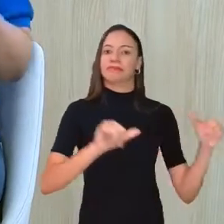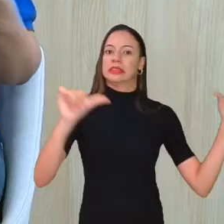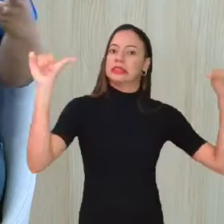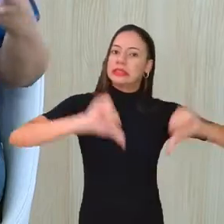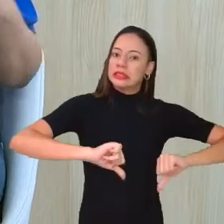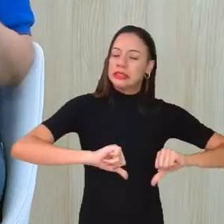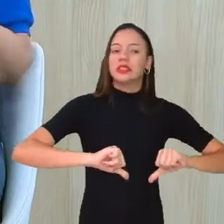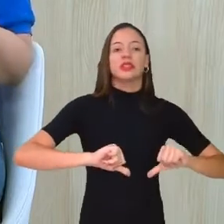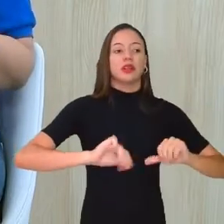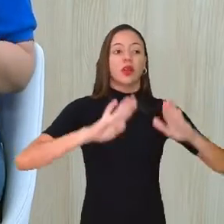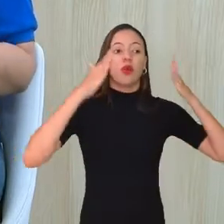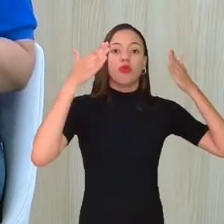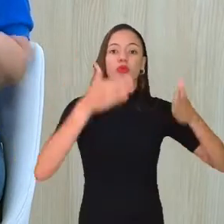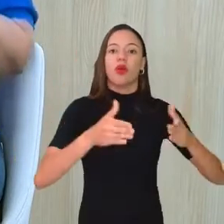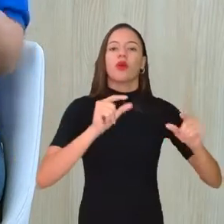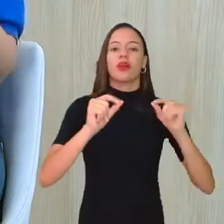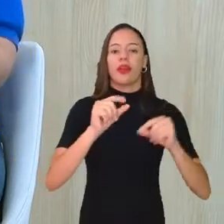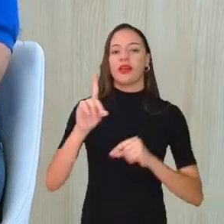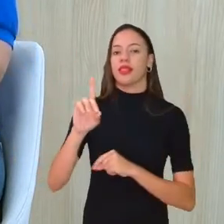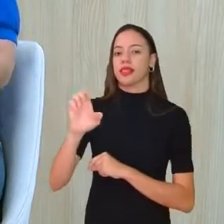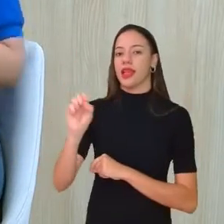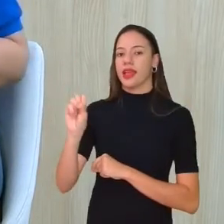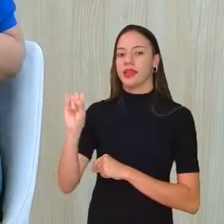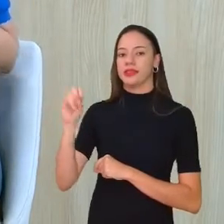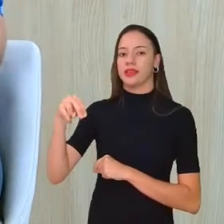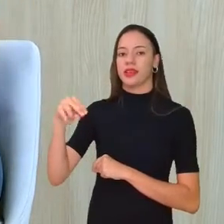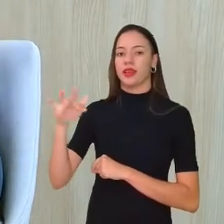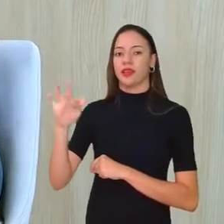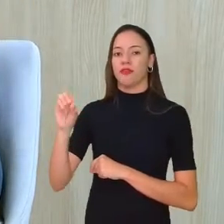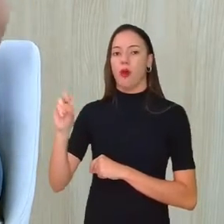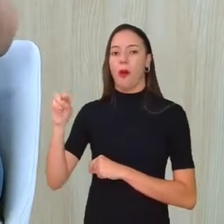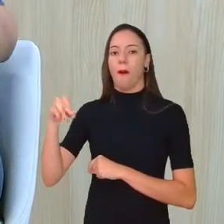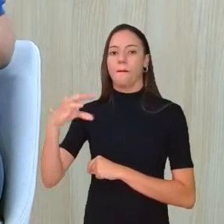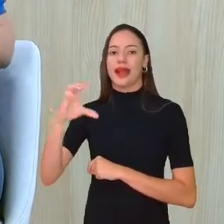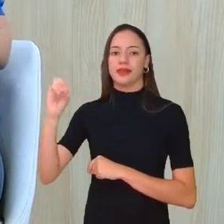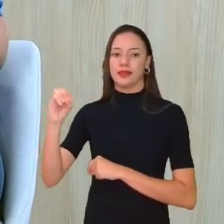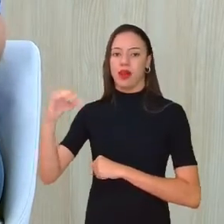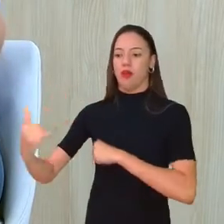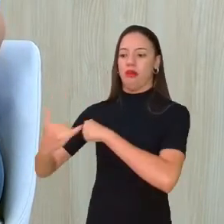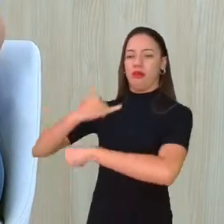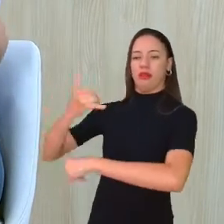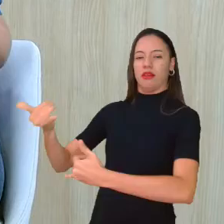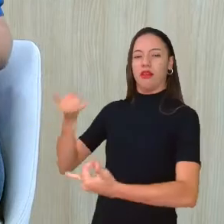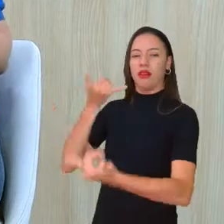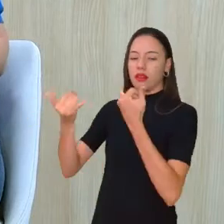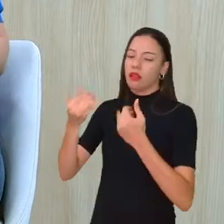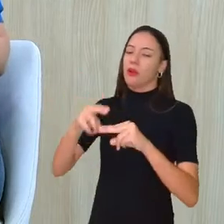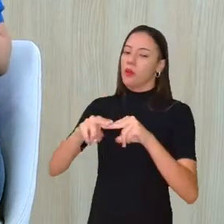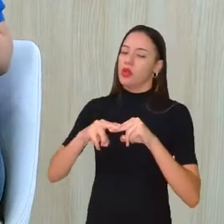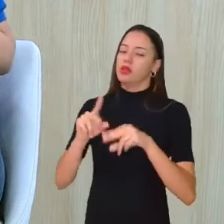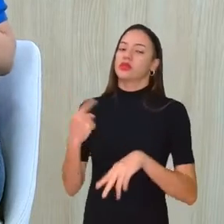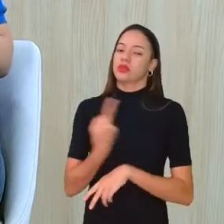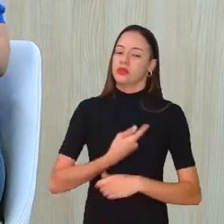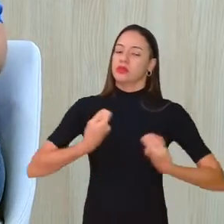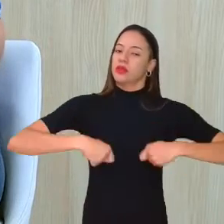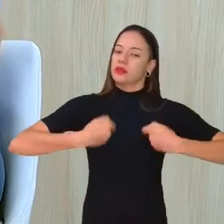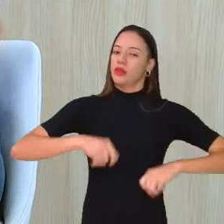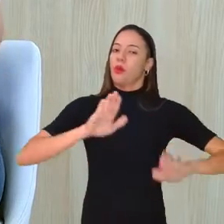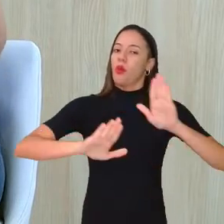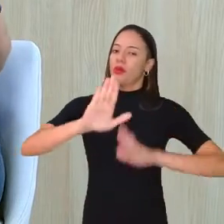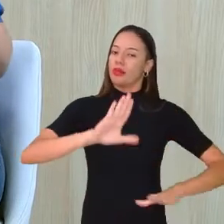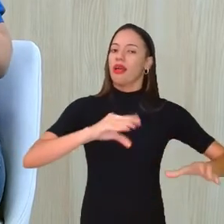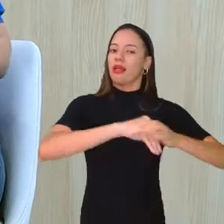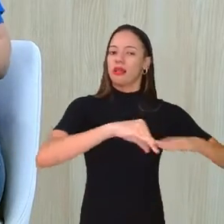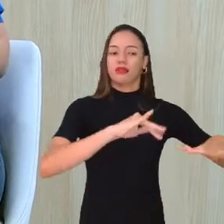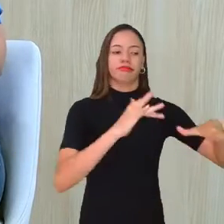é sim a desinformação aparecendo aí. Por isso que com tanto cuidado a gente tem que ter nessas redes sociais, em